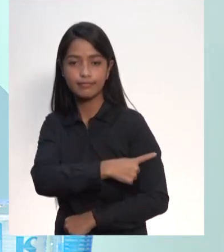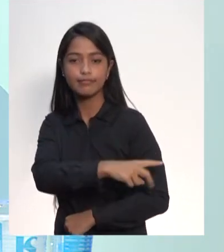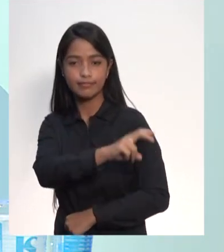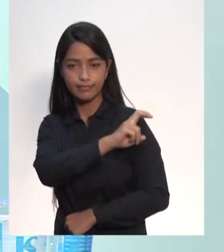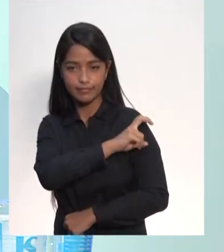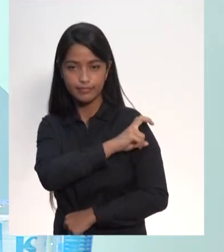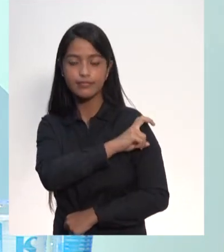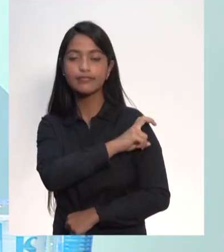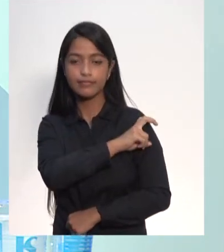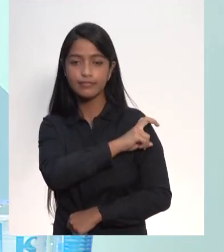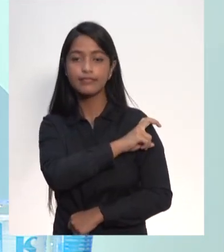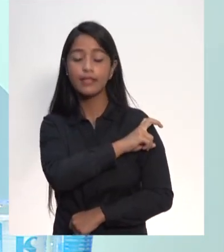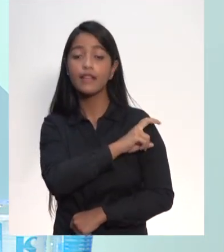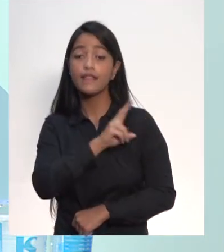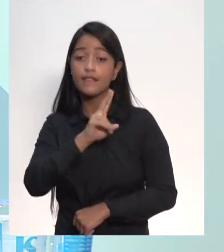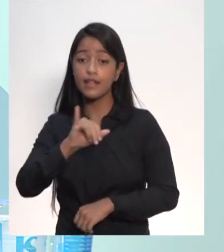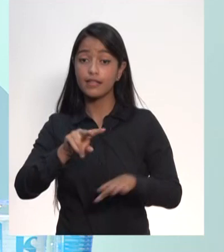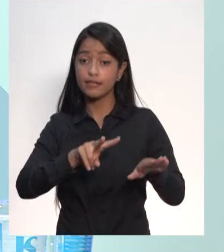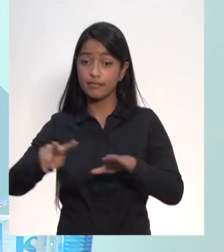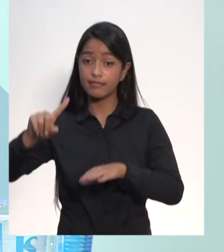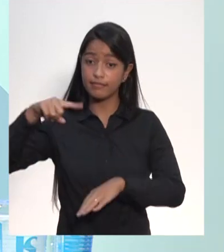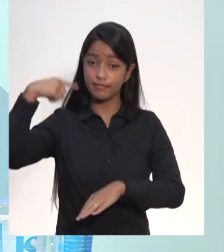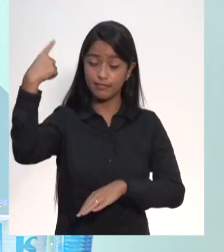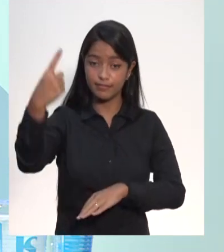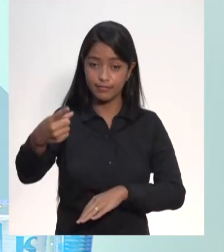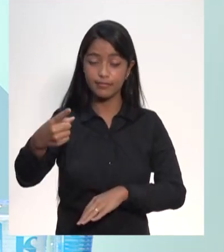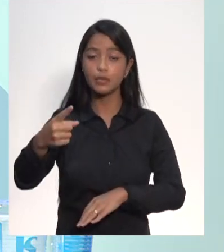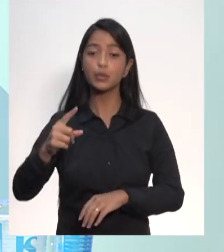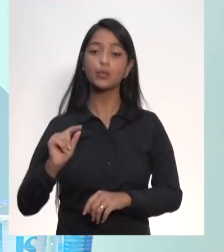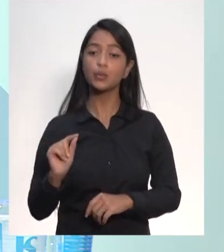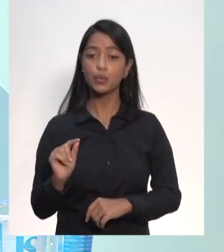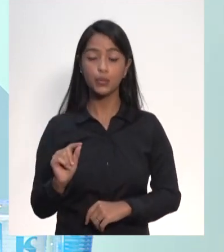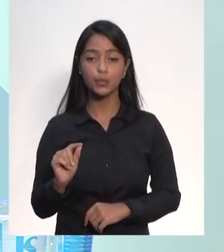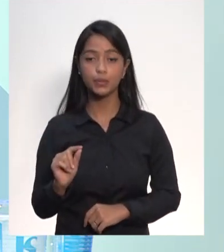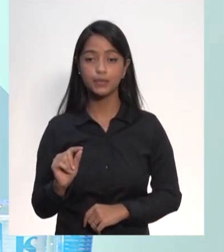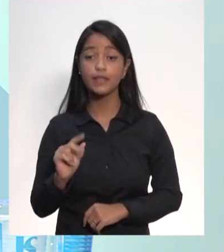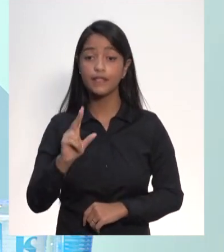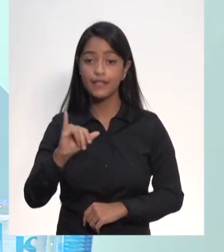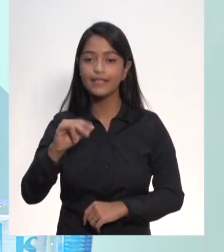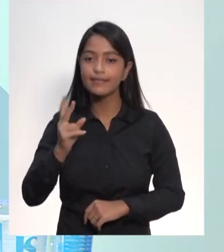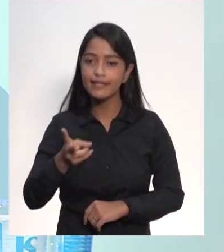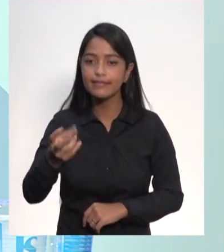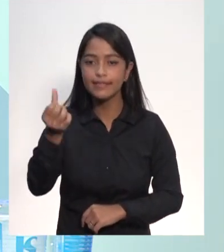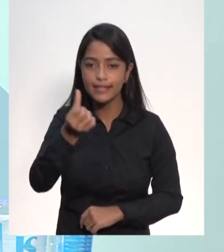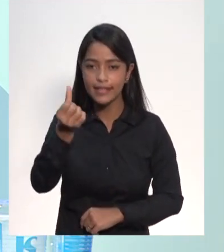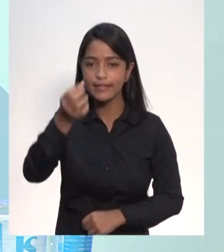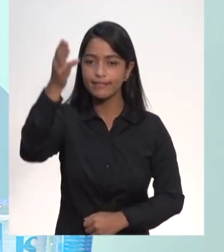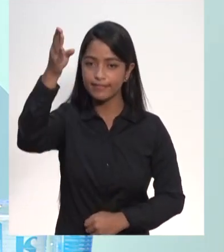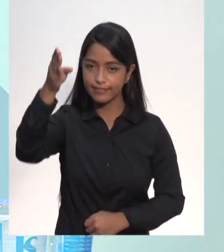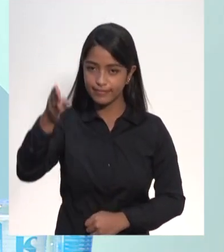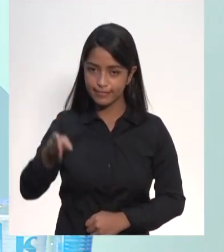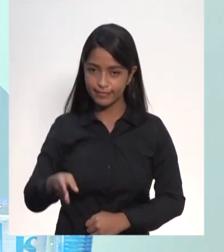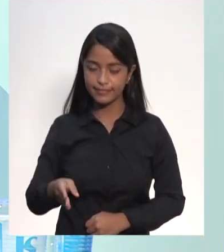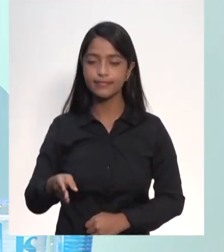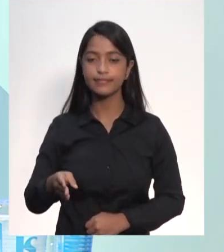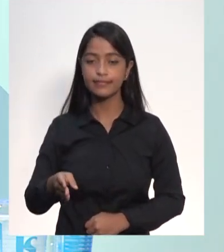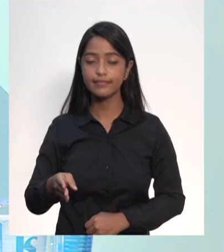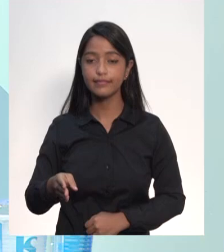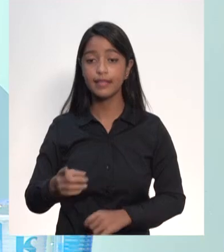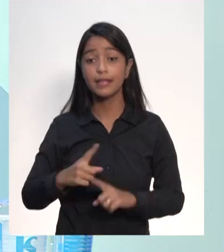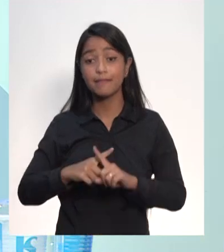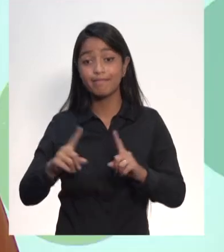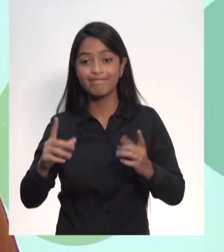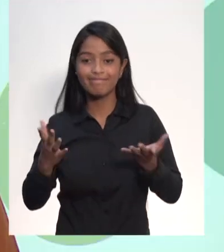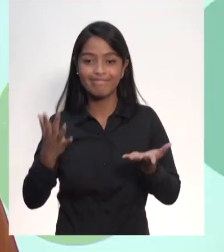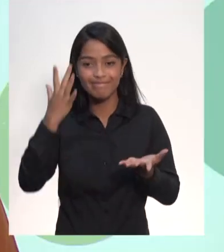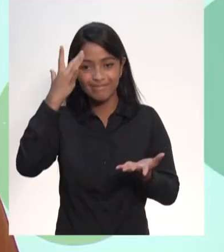que a partir da semana que vem ocorrerá sempre à sexta-feira essa aula, mas como nós temos o feriado